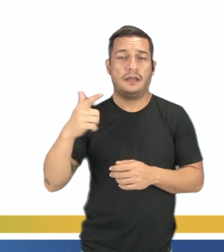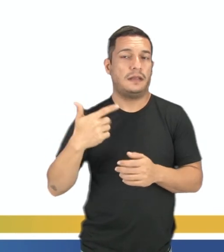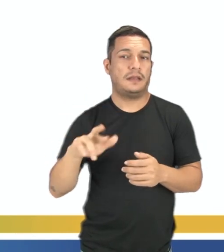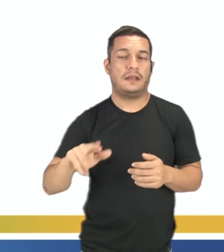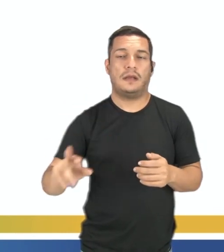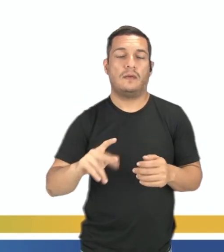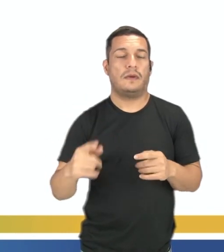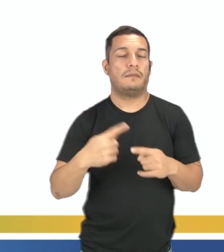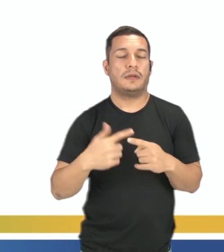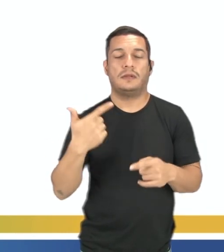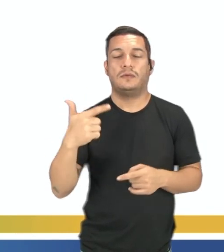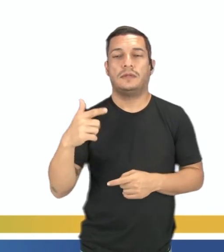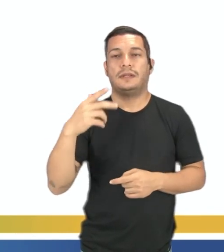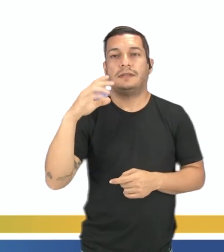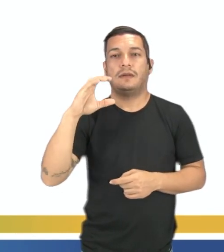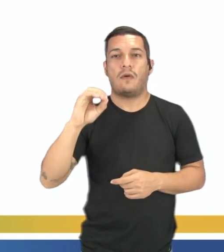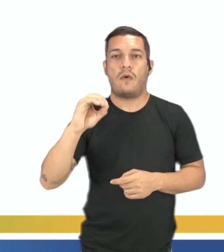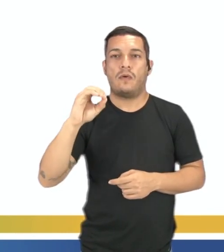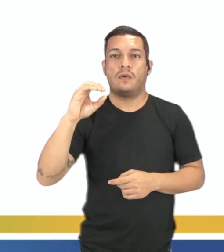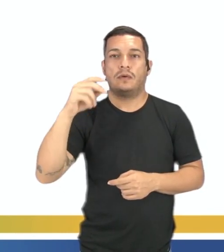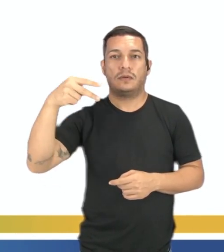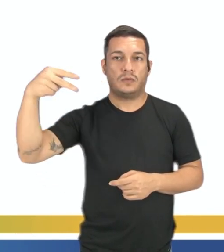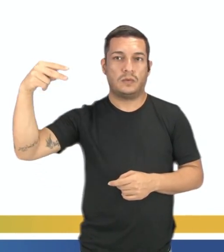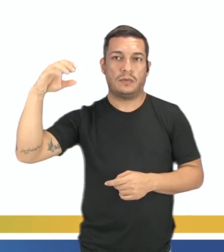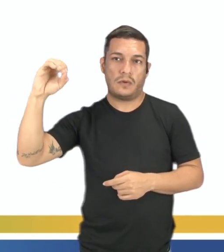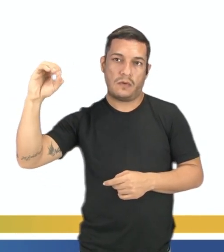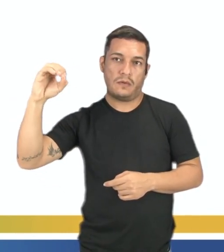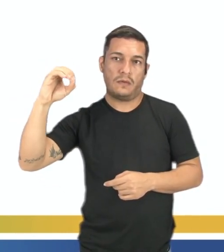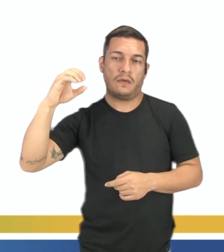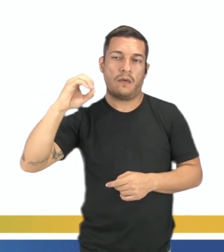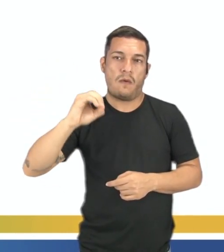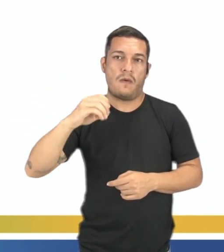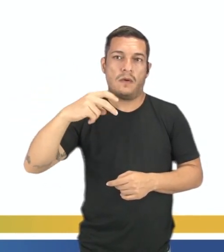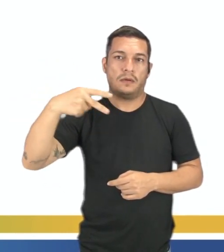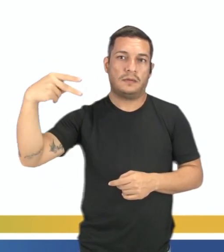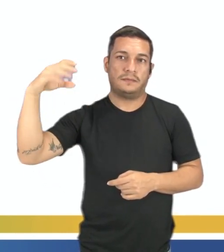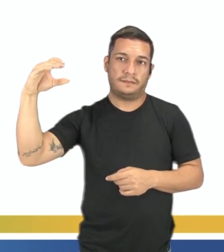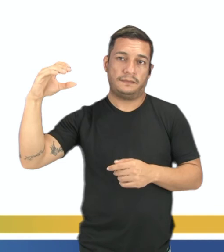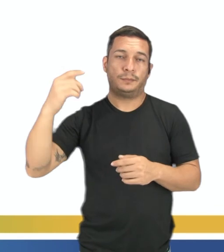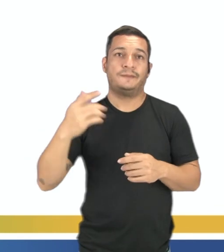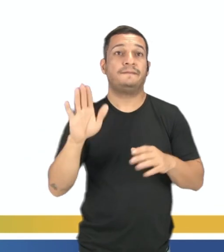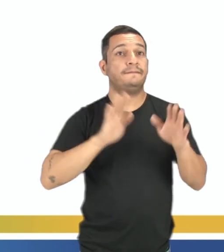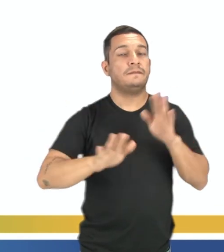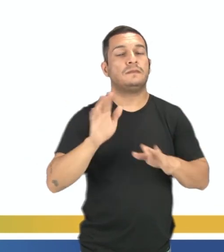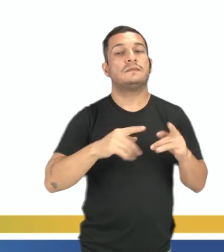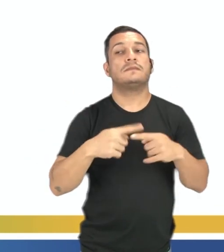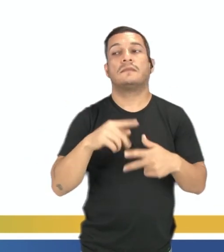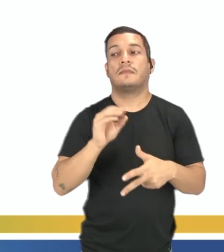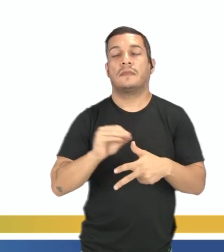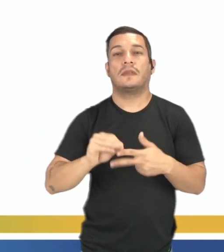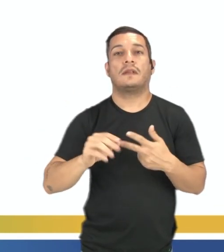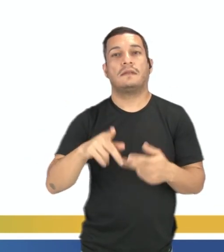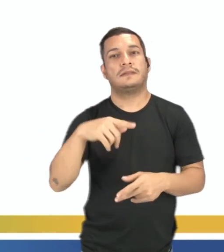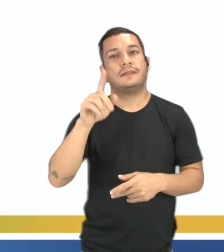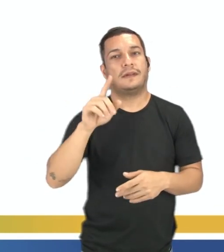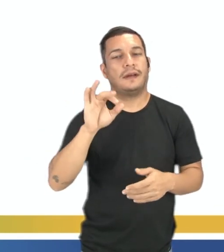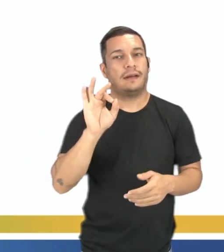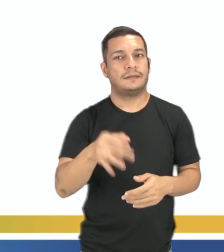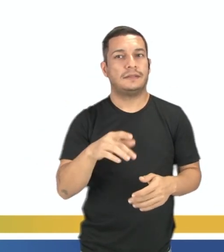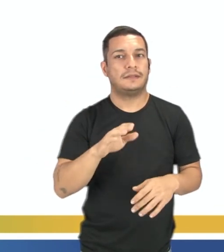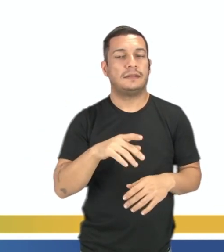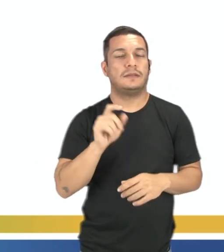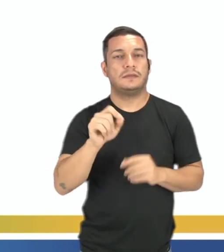cedo para ó cê então eu posso eliminar letra ser e cuidar gente não é nem as vezes você acerta mais por